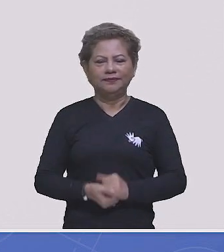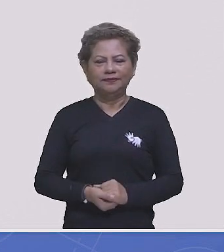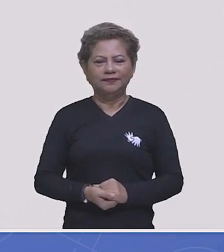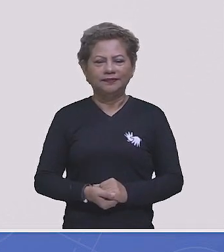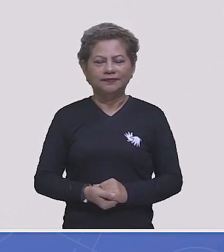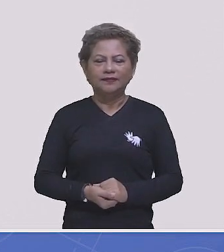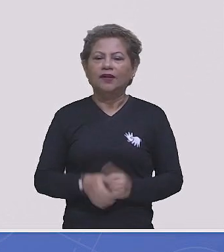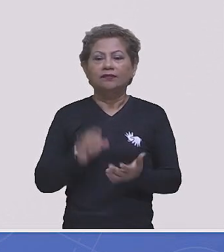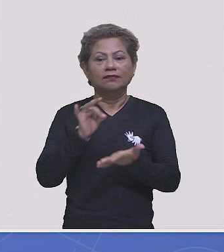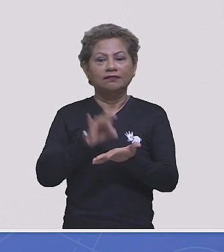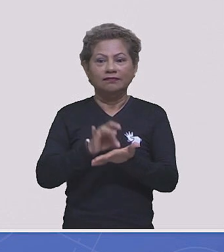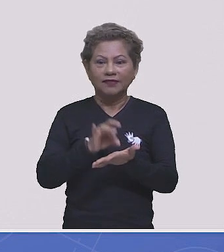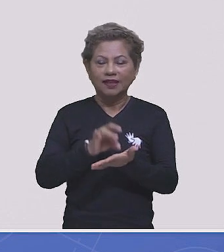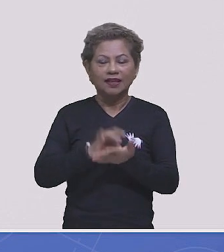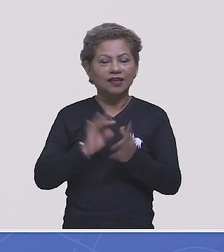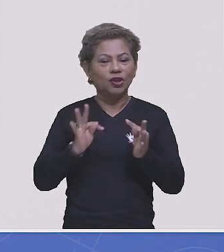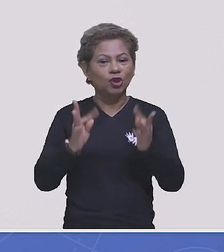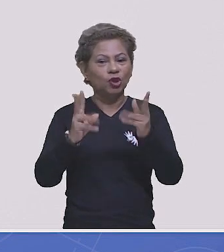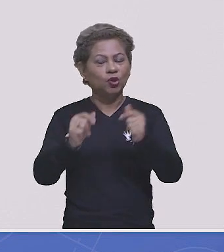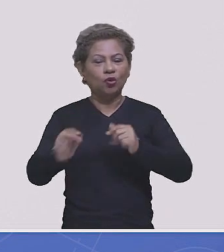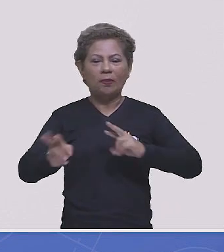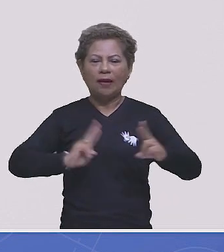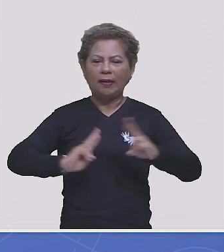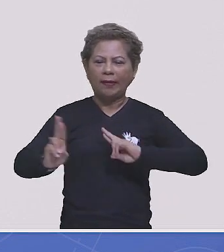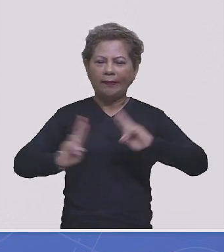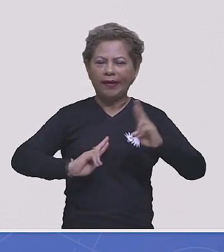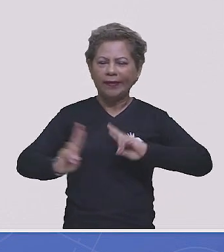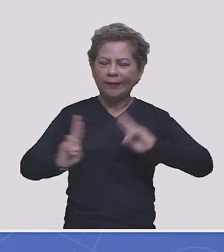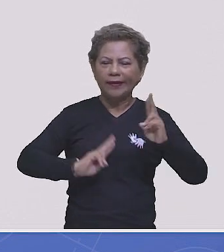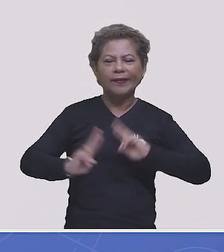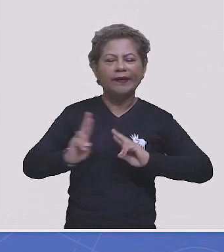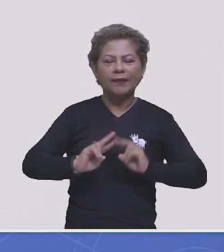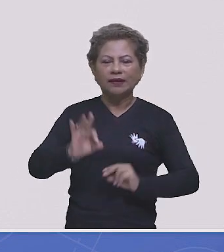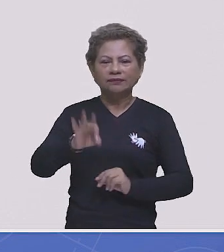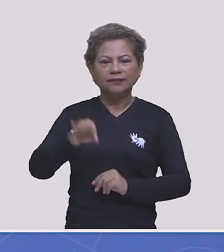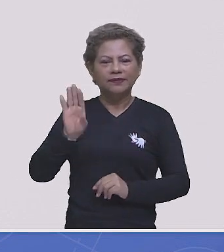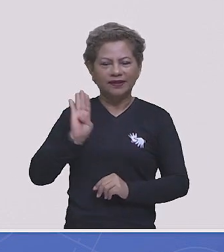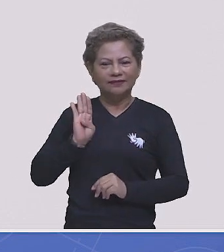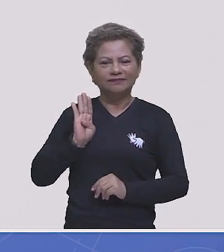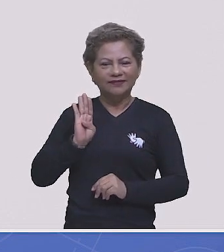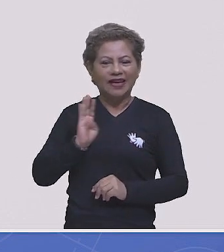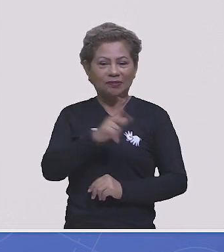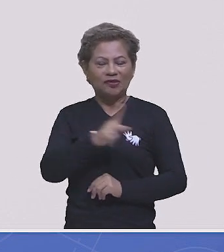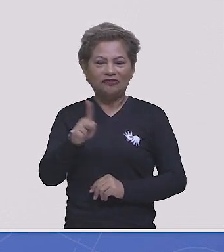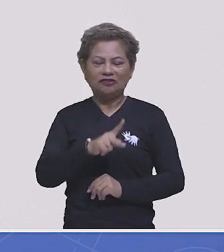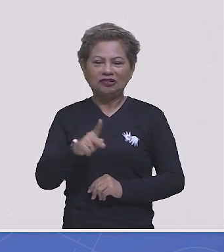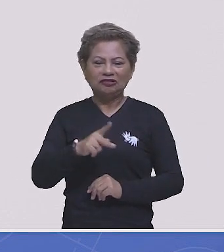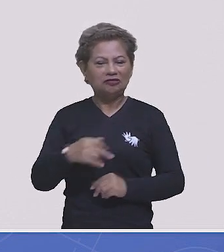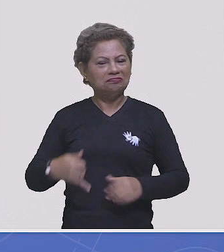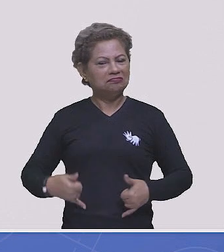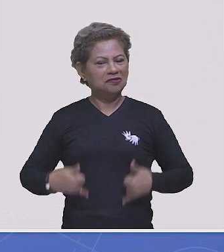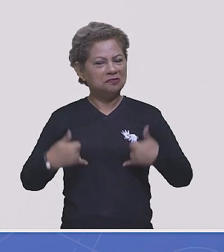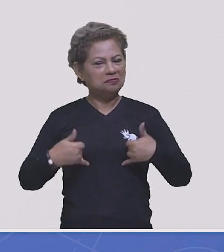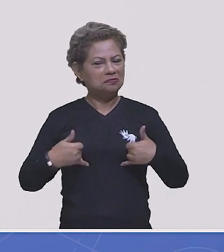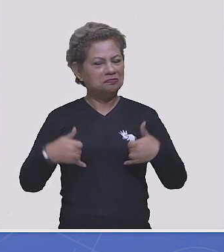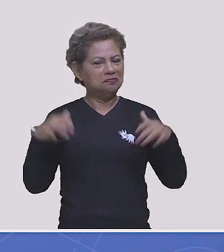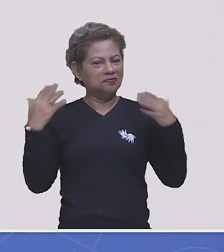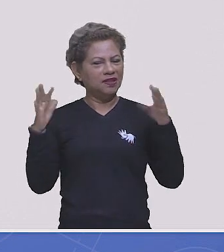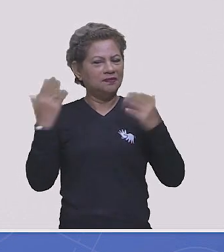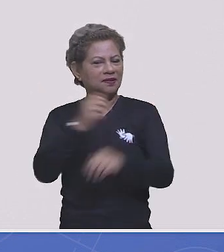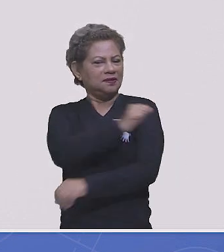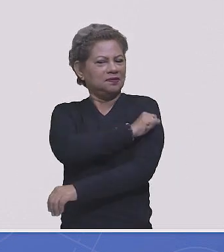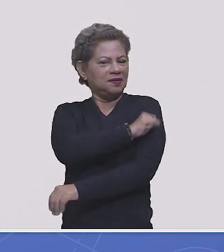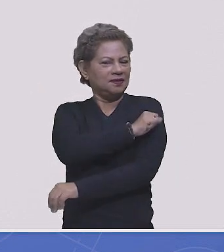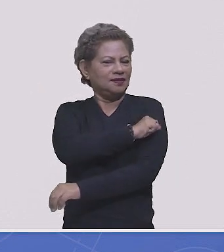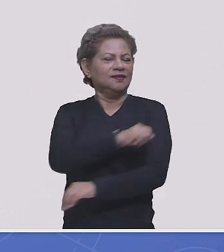E realmente vocês todos estão certíssimos. A professora está só o orgulho aqui. É a alternativa B. A alternativa 1 e